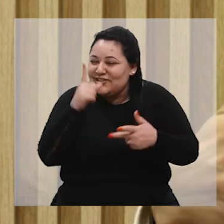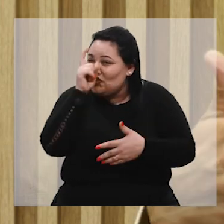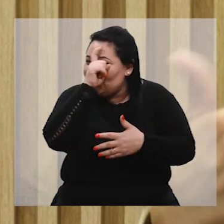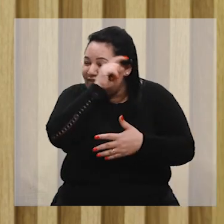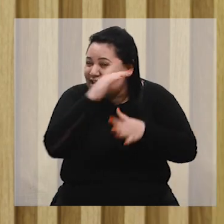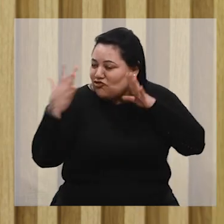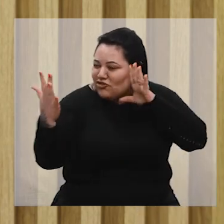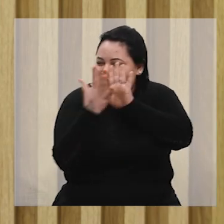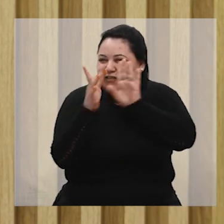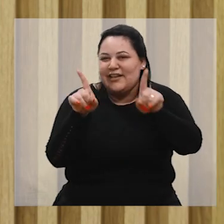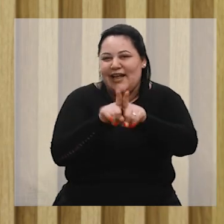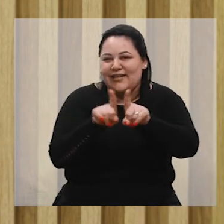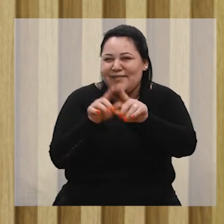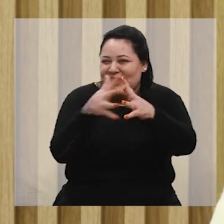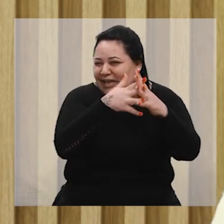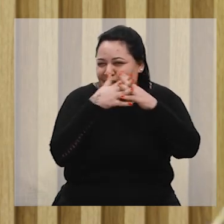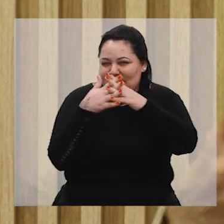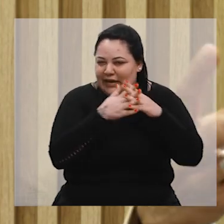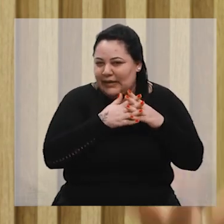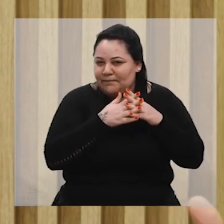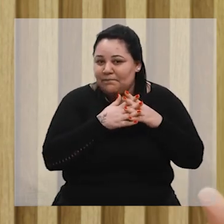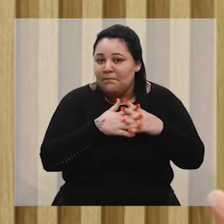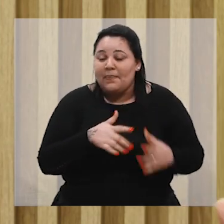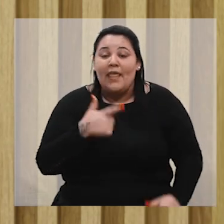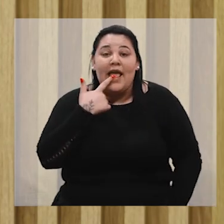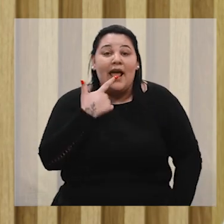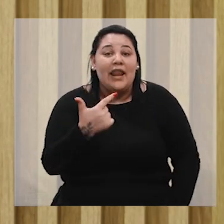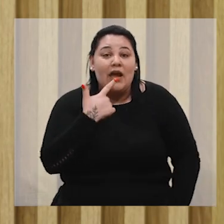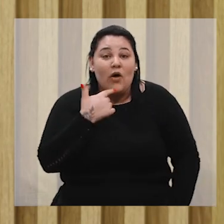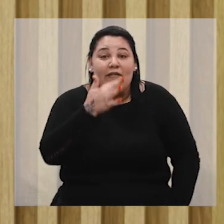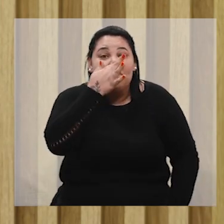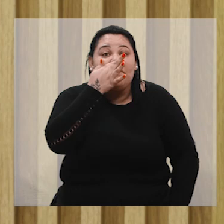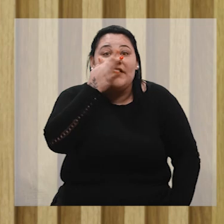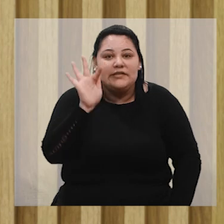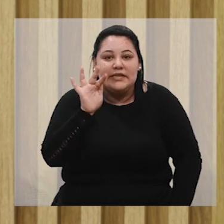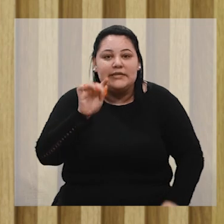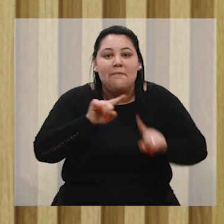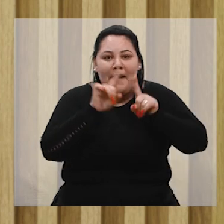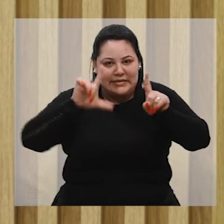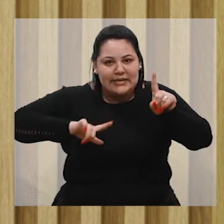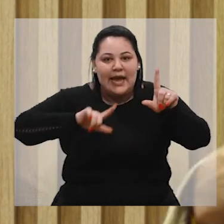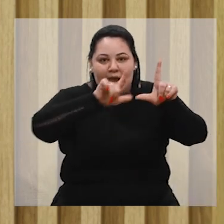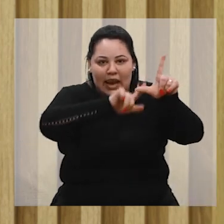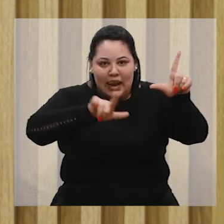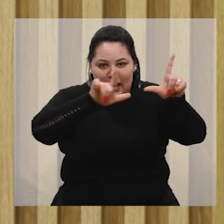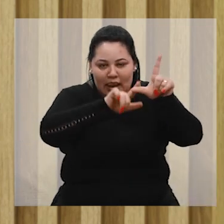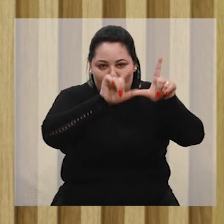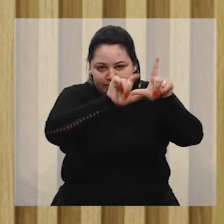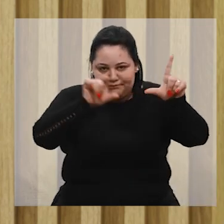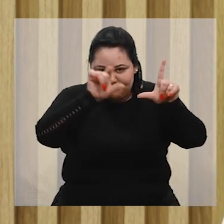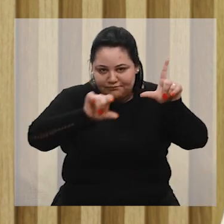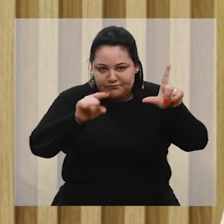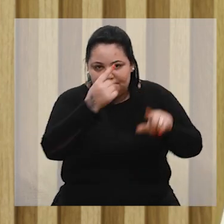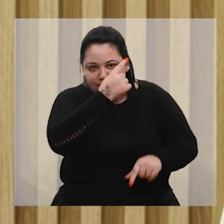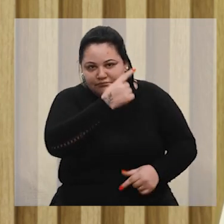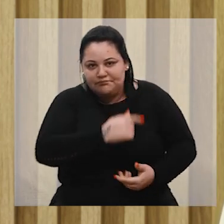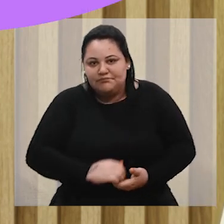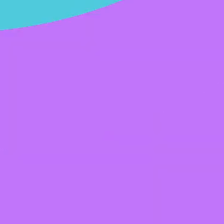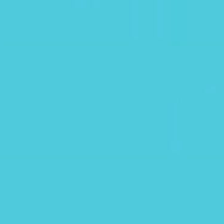com bastante senso crítico, mas numa situação muito também de conflitos. Vamos